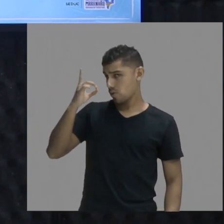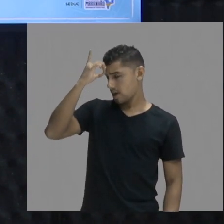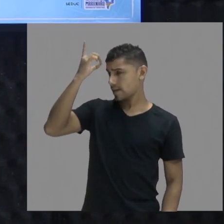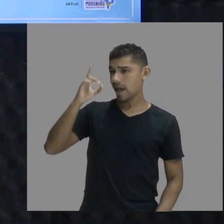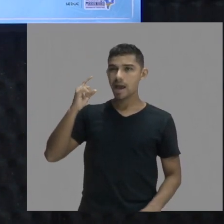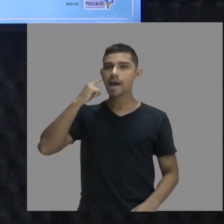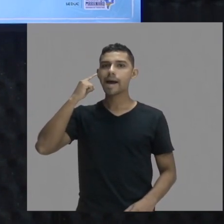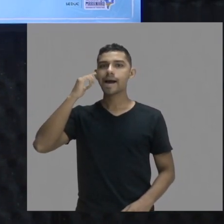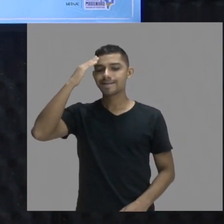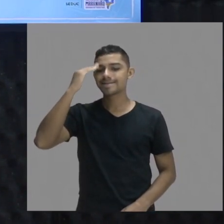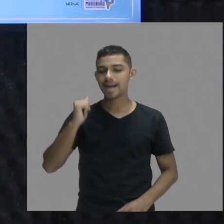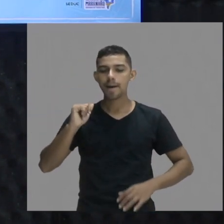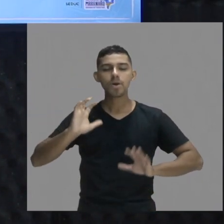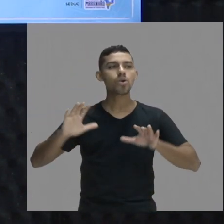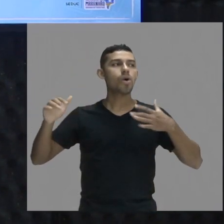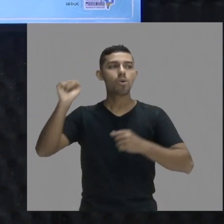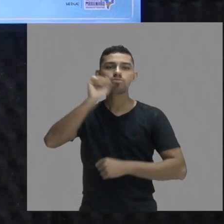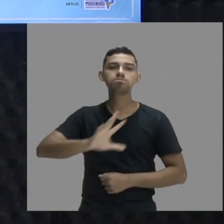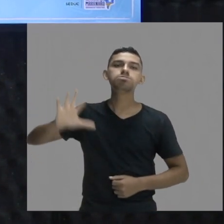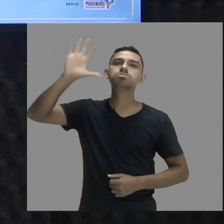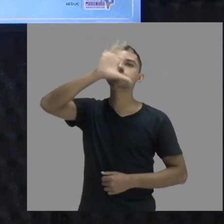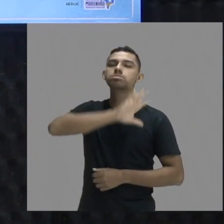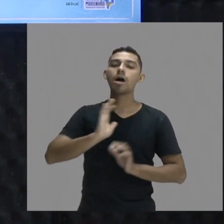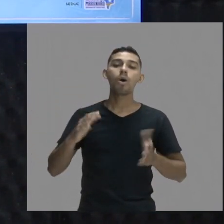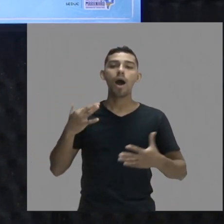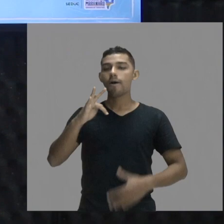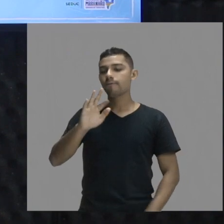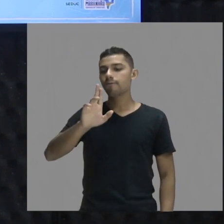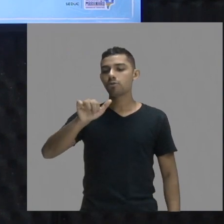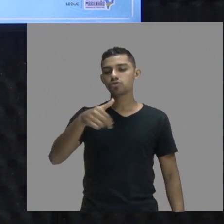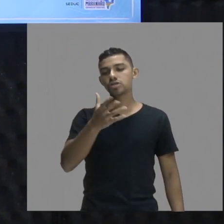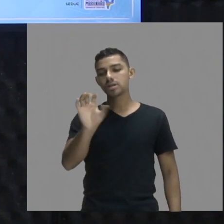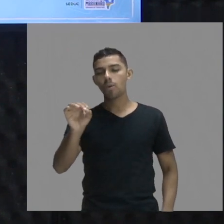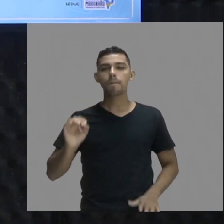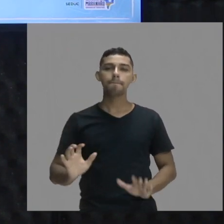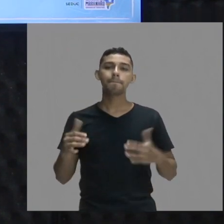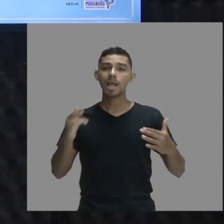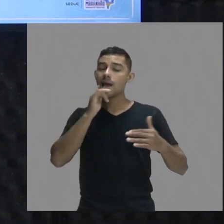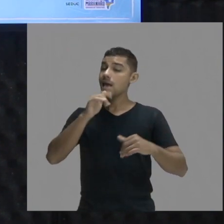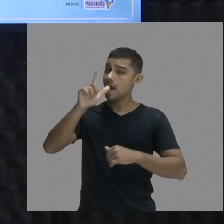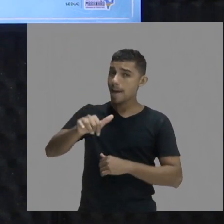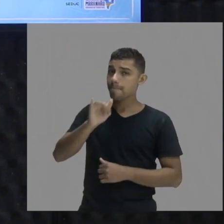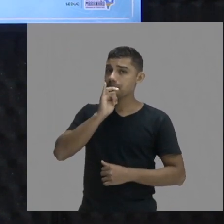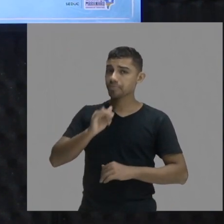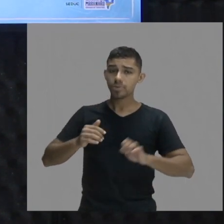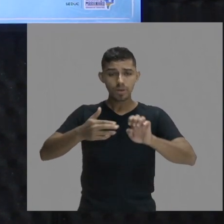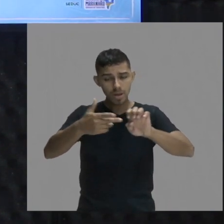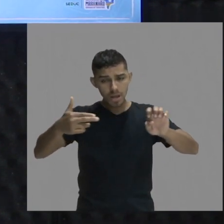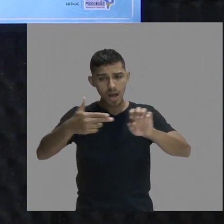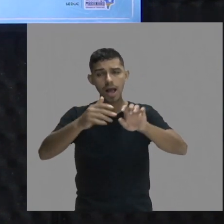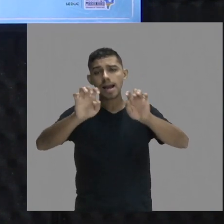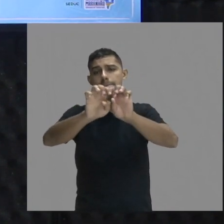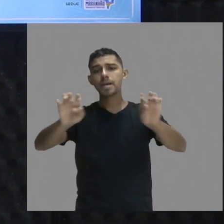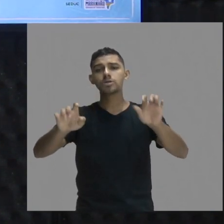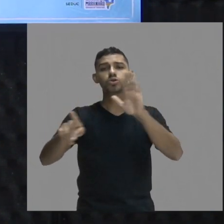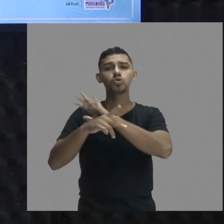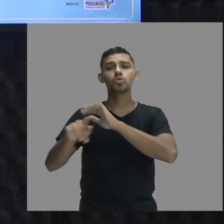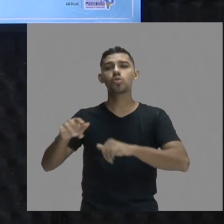a noção geral do que é uma função. Tá? Então, o que é uma função? É quando você tem elementos do conjunto